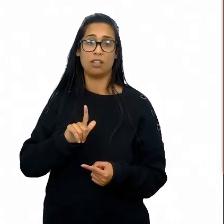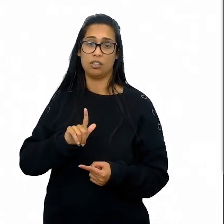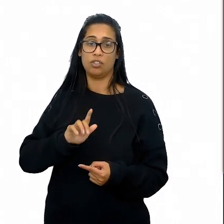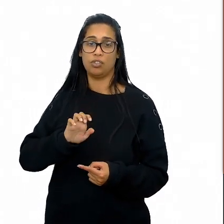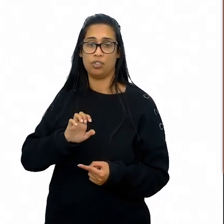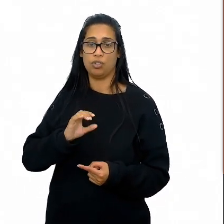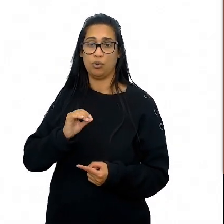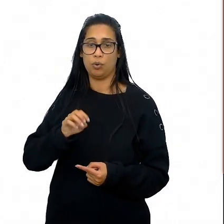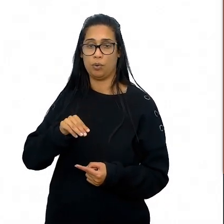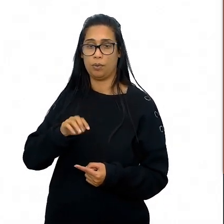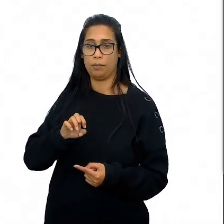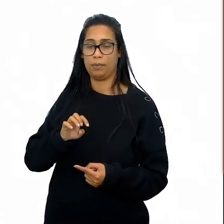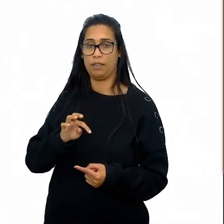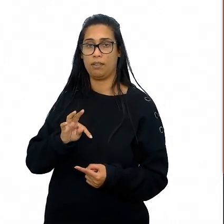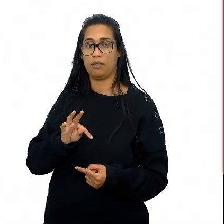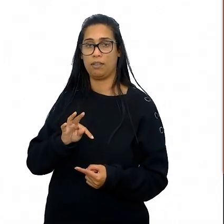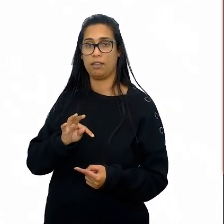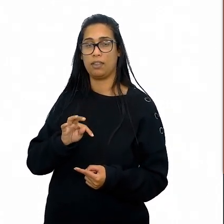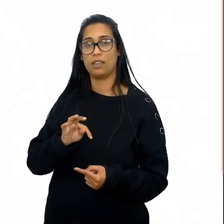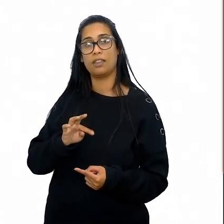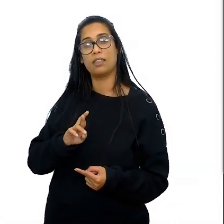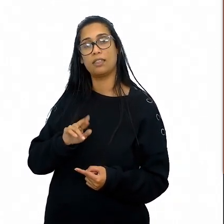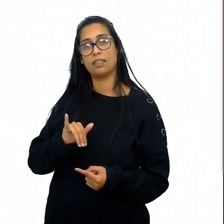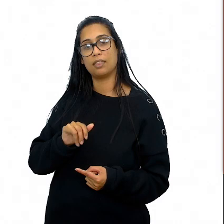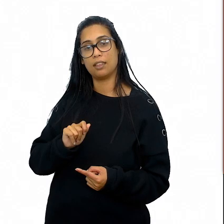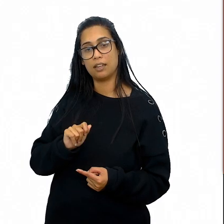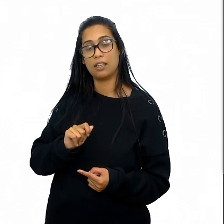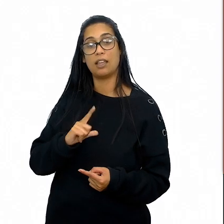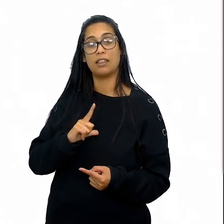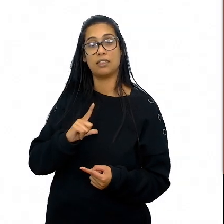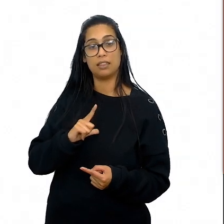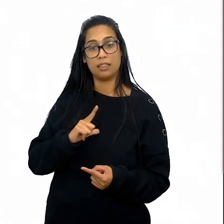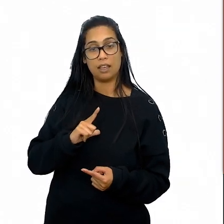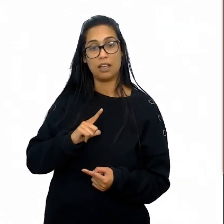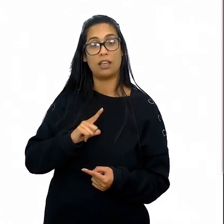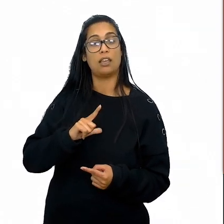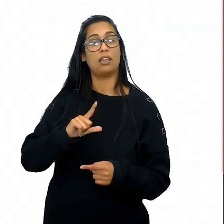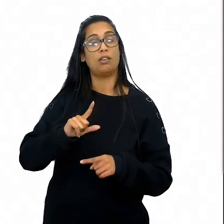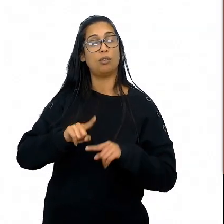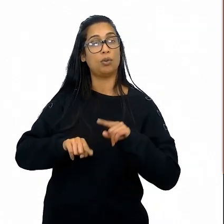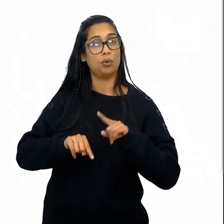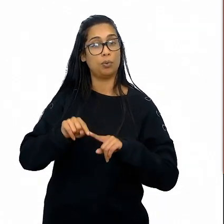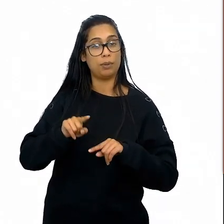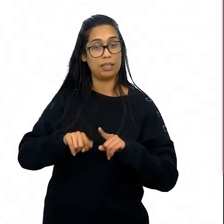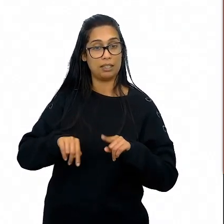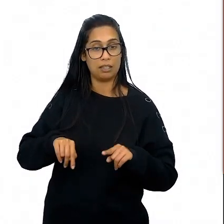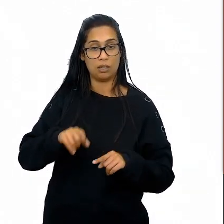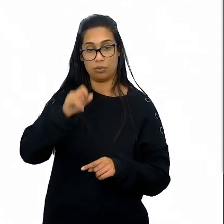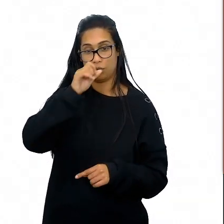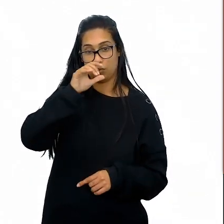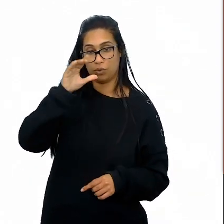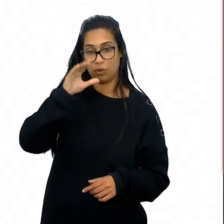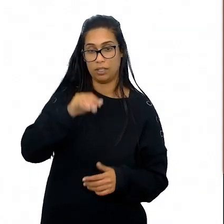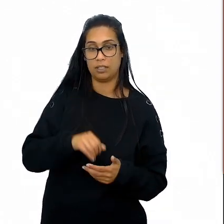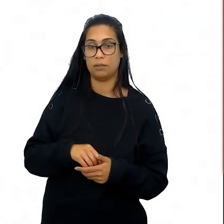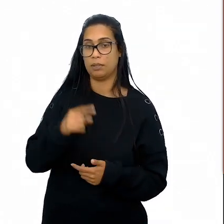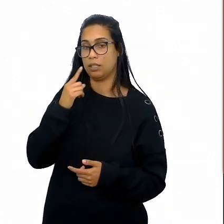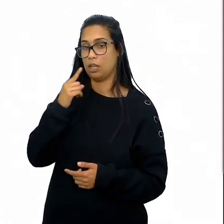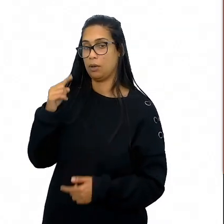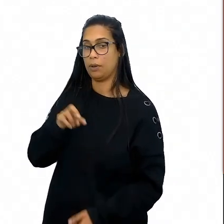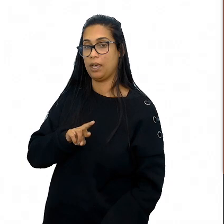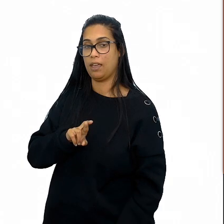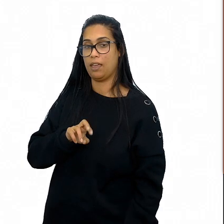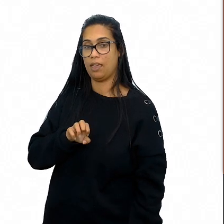o objeto de conhecimento nós tratamos aí das retas paralelas cortadas por transversais ok